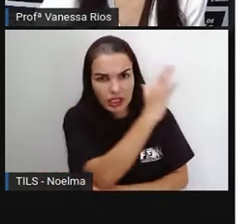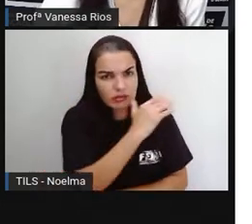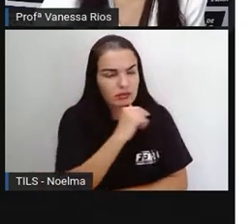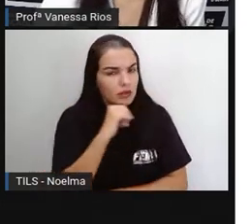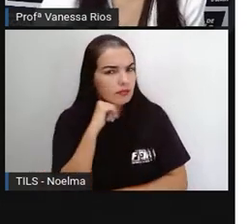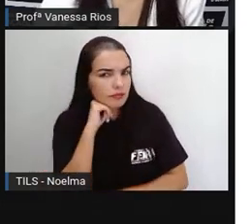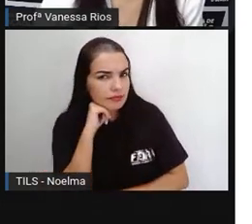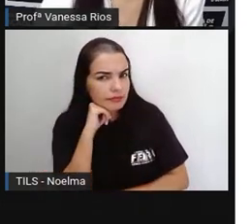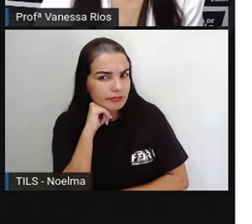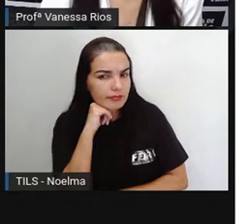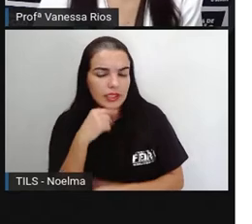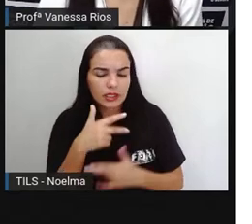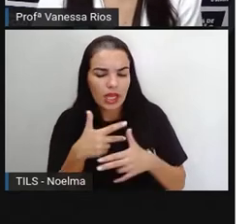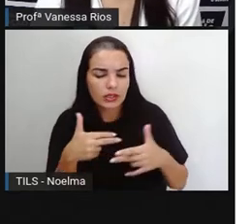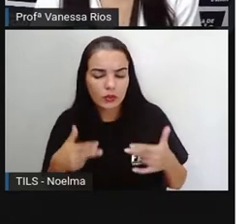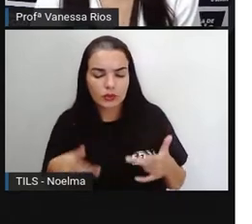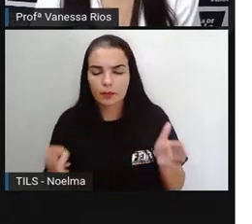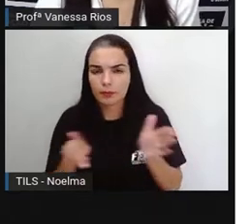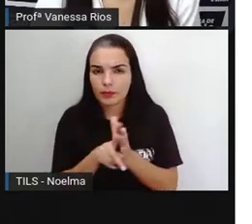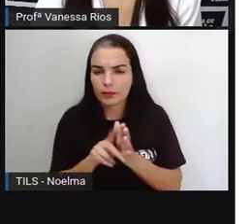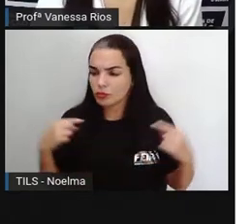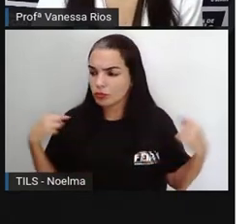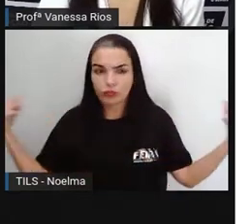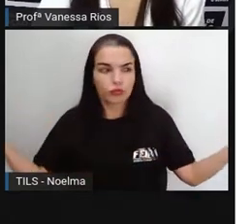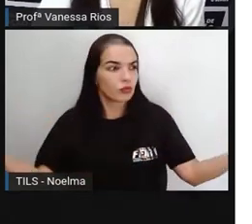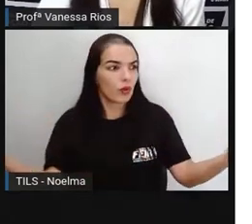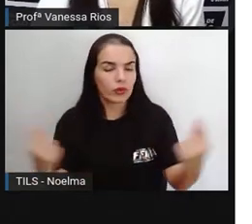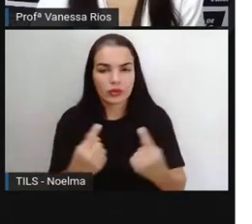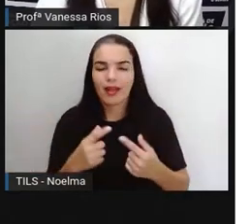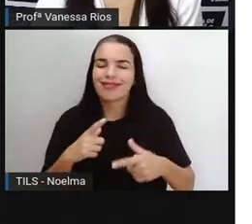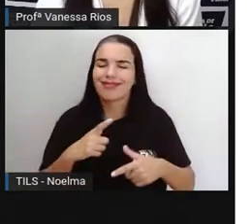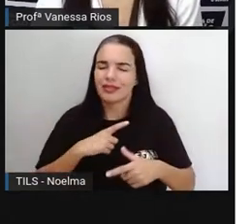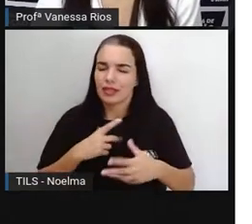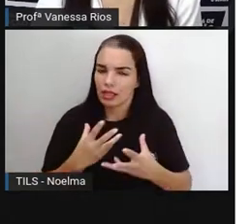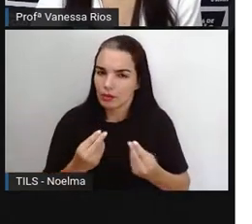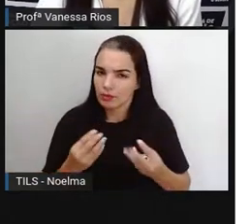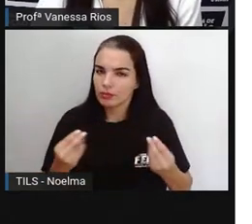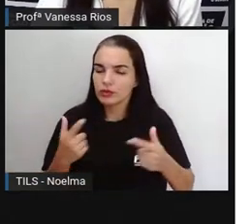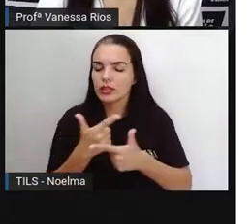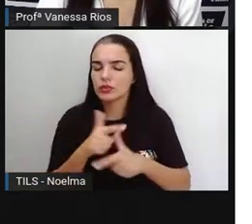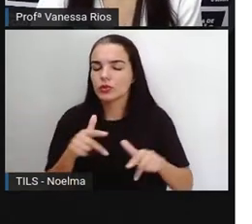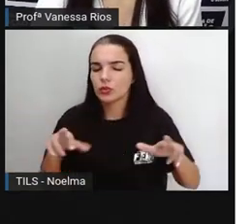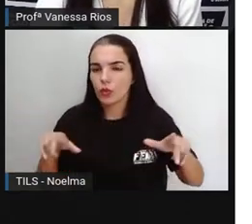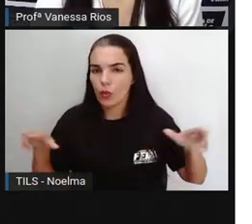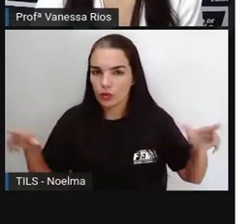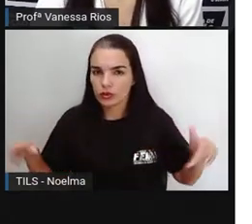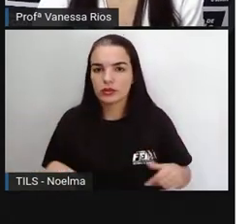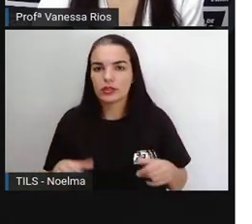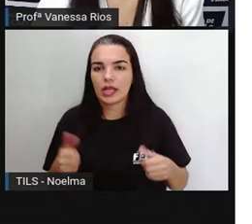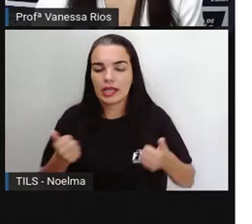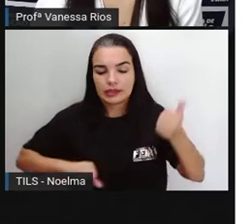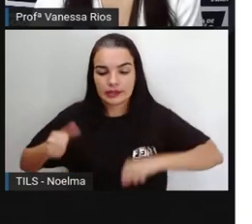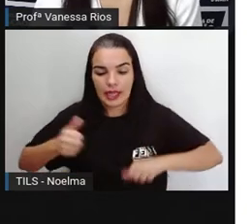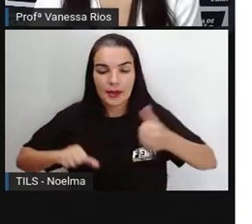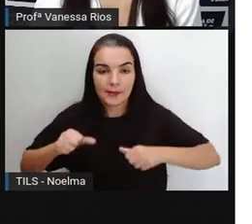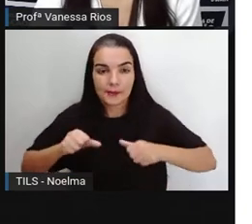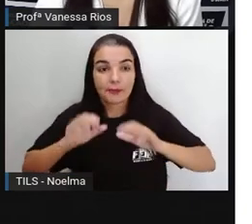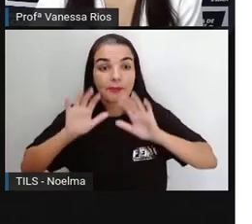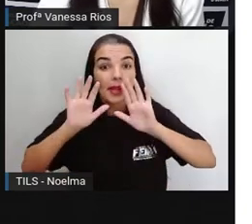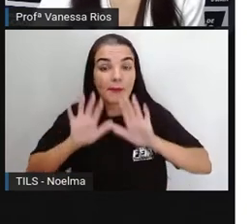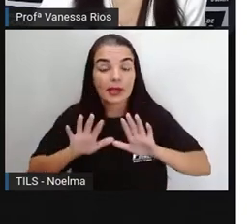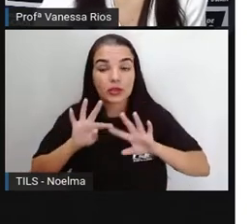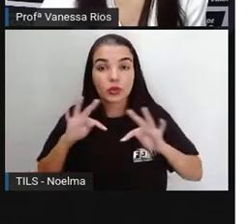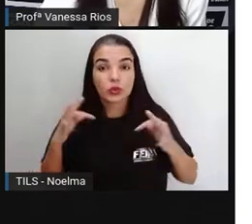e nos objetos, né, que estão ao nosso redor. Existem vários outros materiais, mas todos, né,